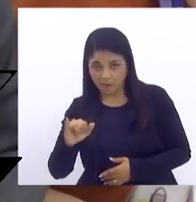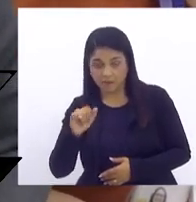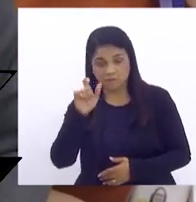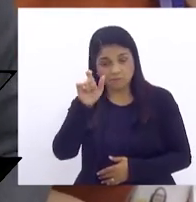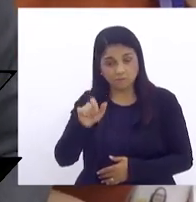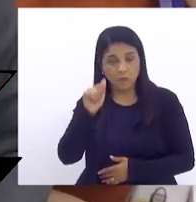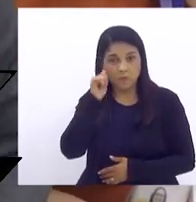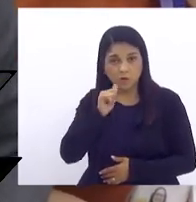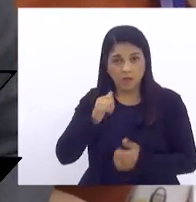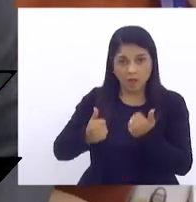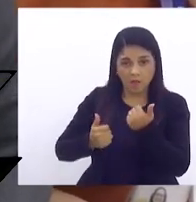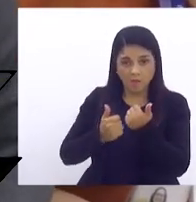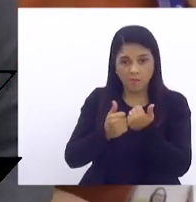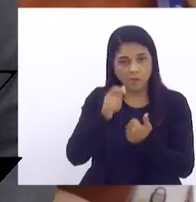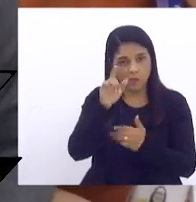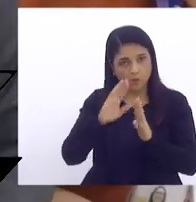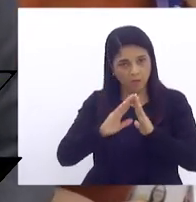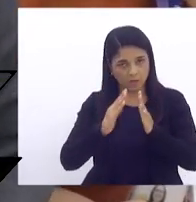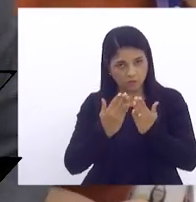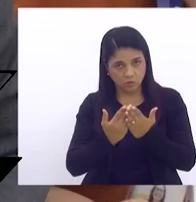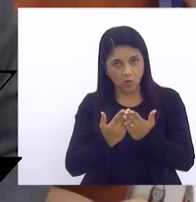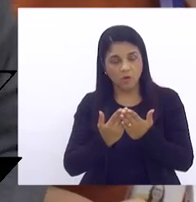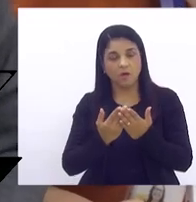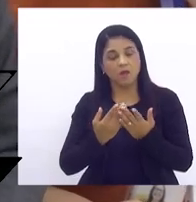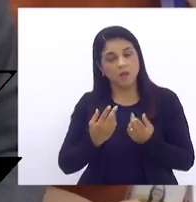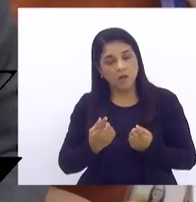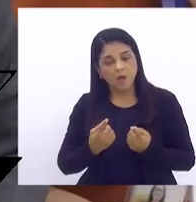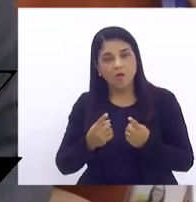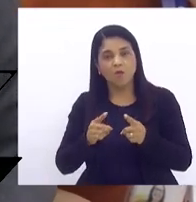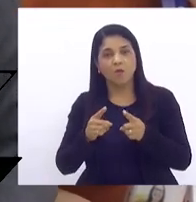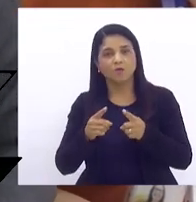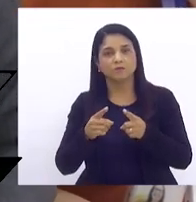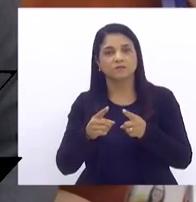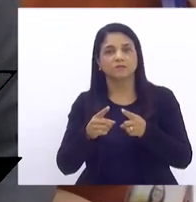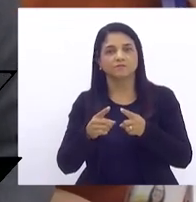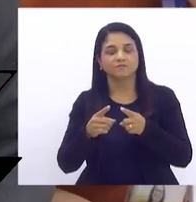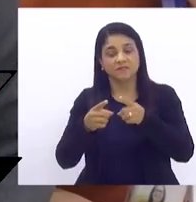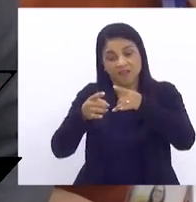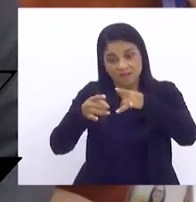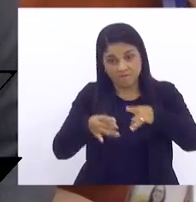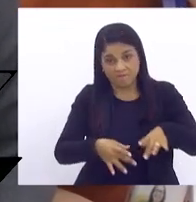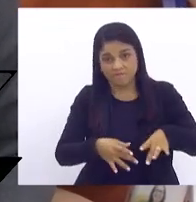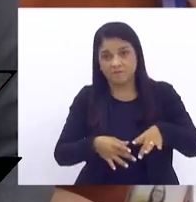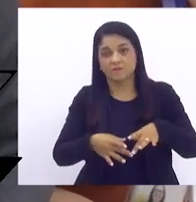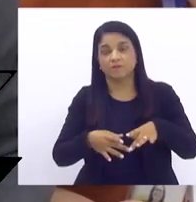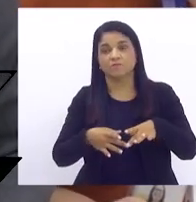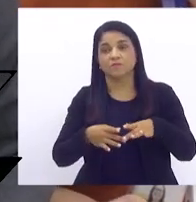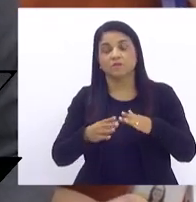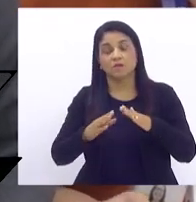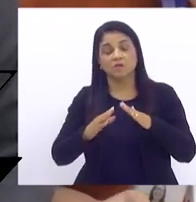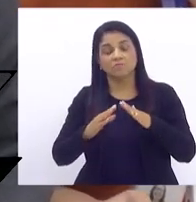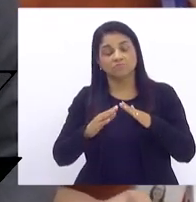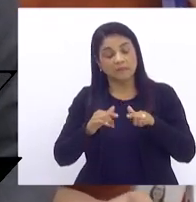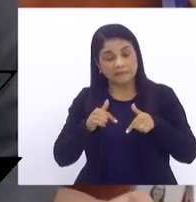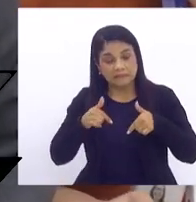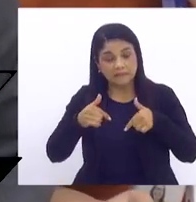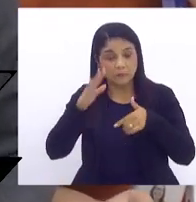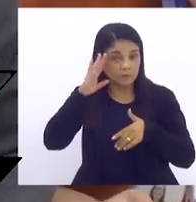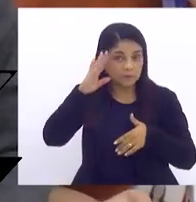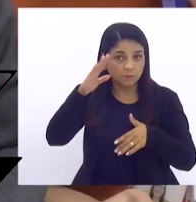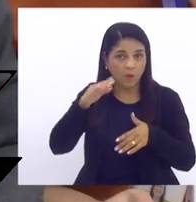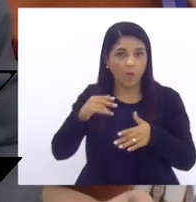Apoio à Escola, era um projeto de combate à evasão escolar que tinha como principal ação a busca ativa. Né?